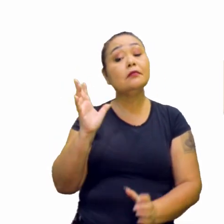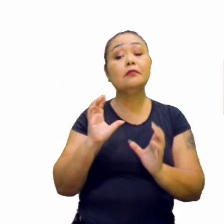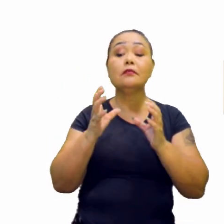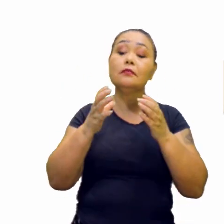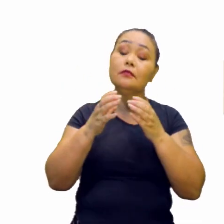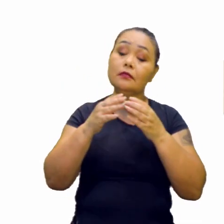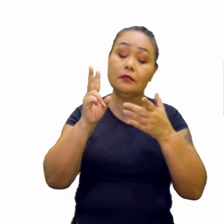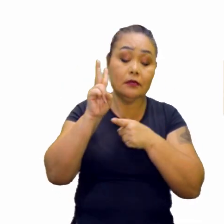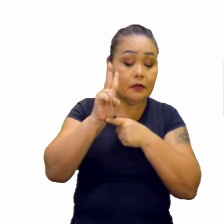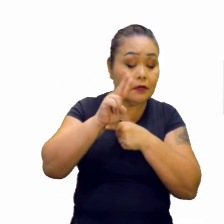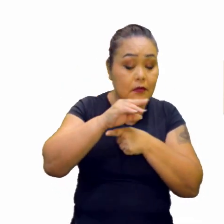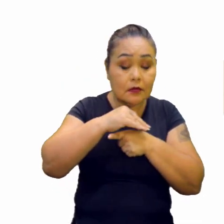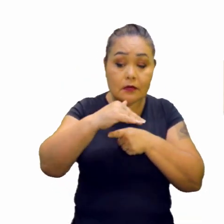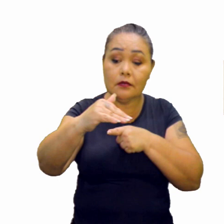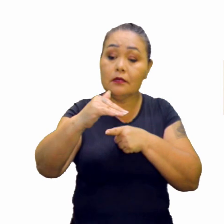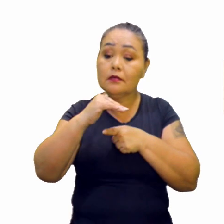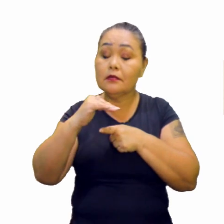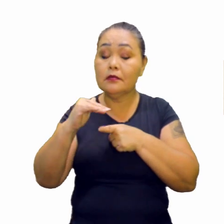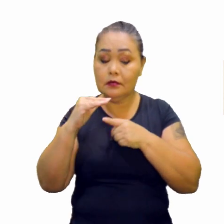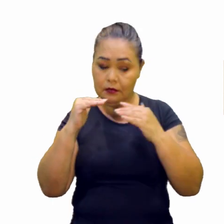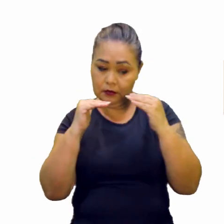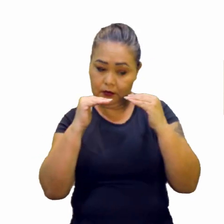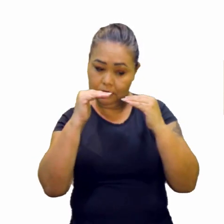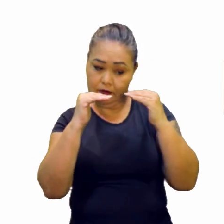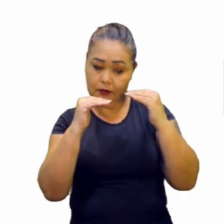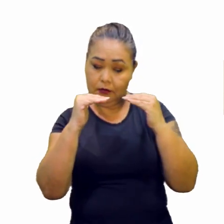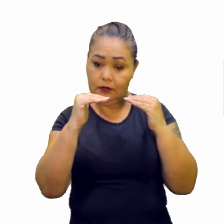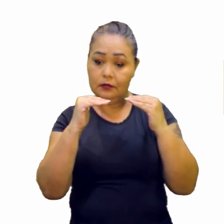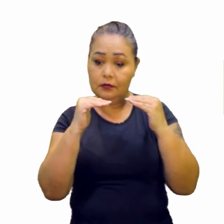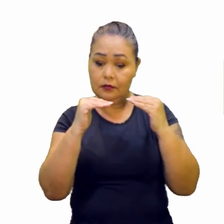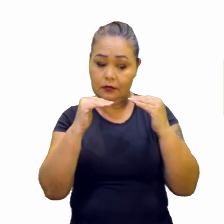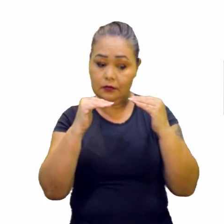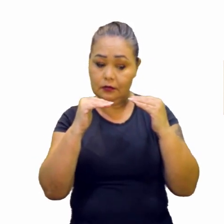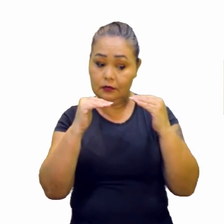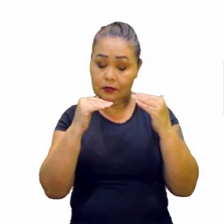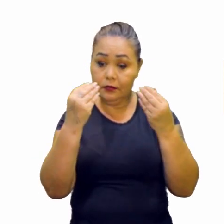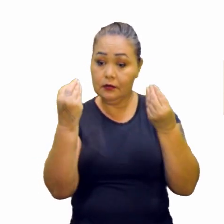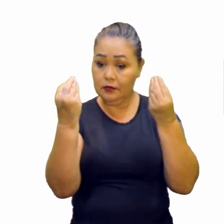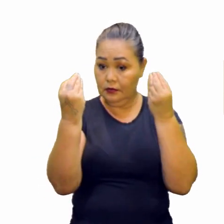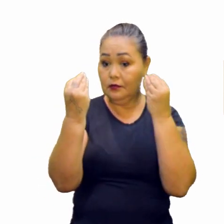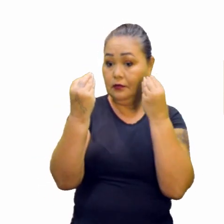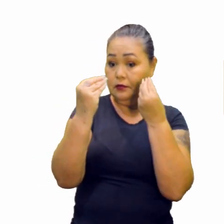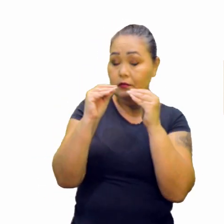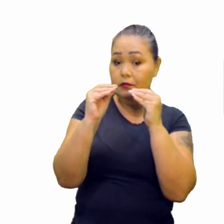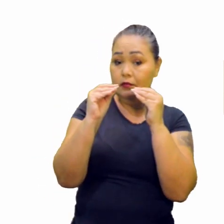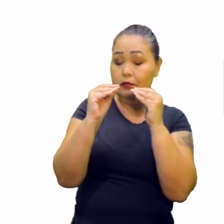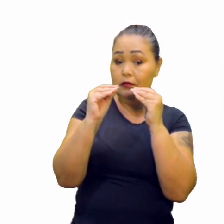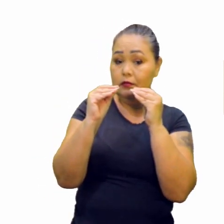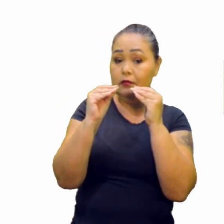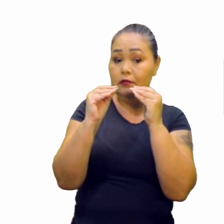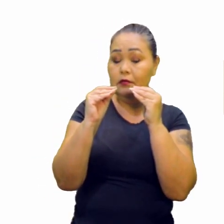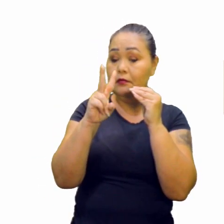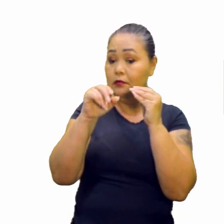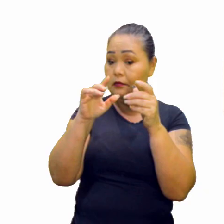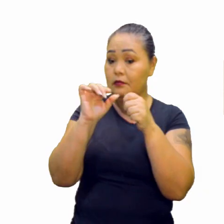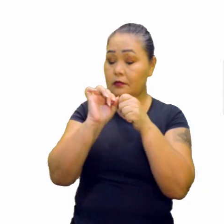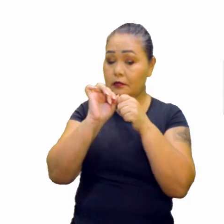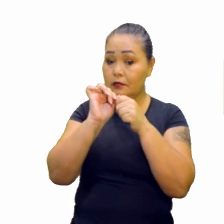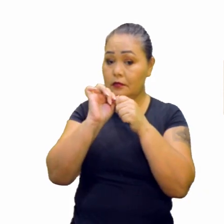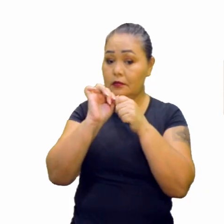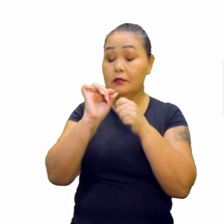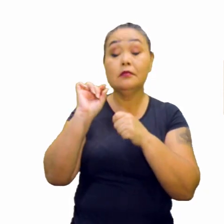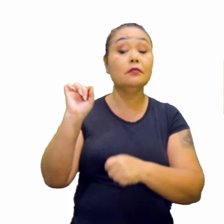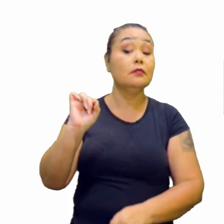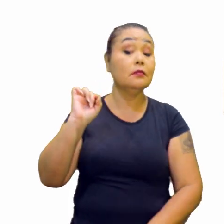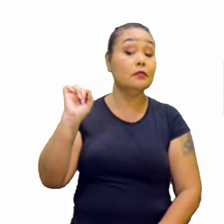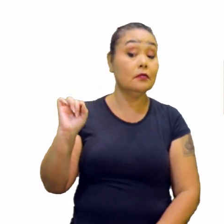eles, além de estarem alinhados, eles estão integrados, que vai consistir em quê, professor? Na